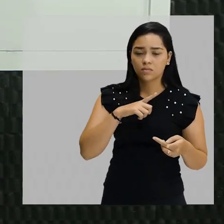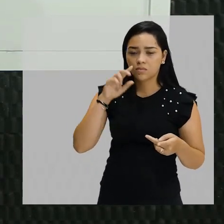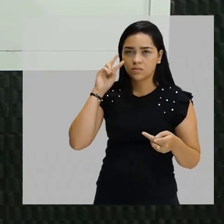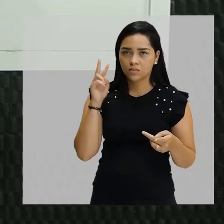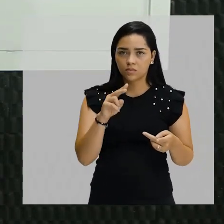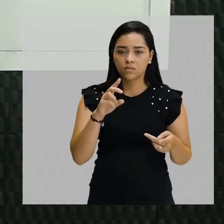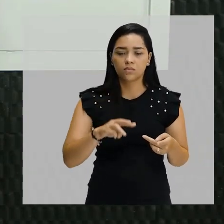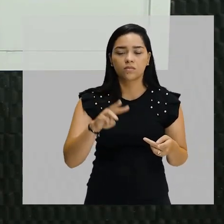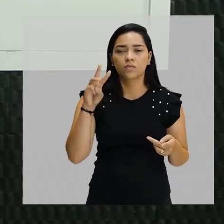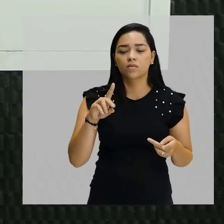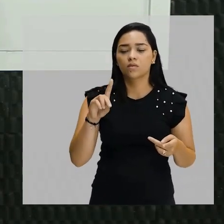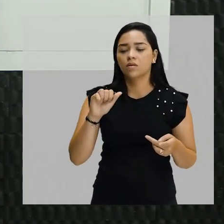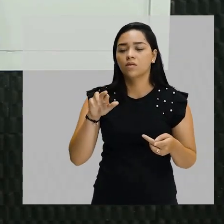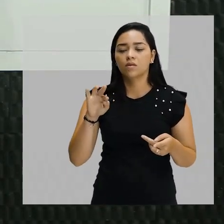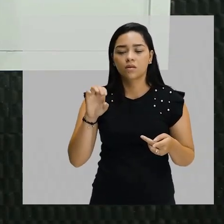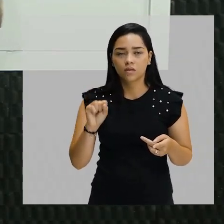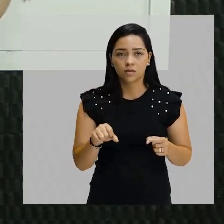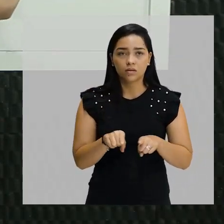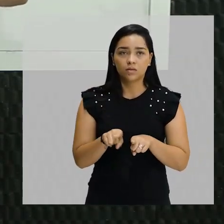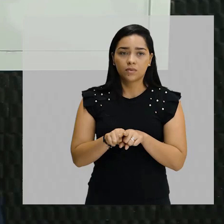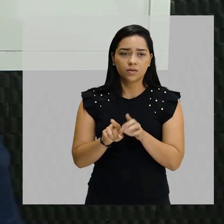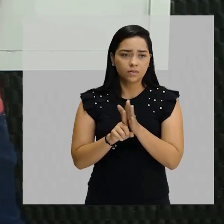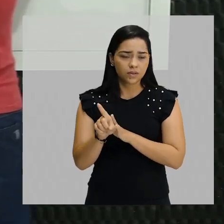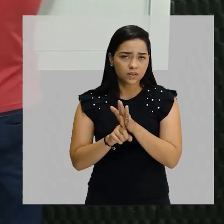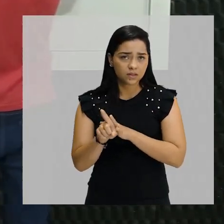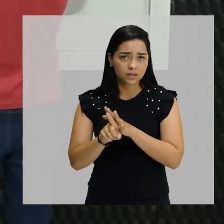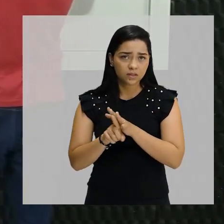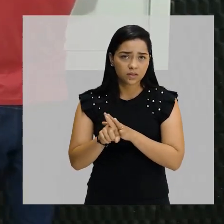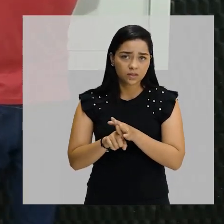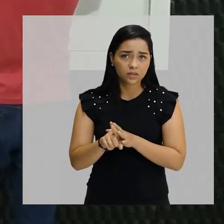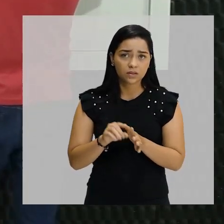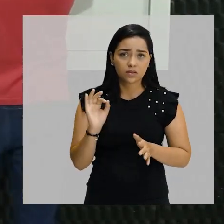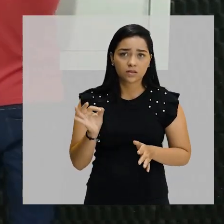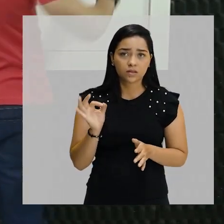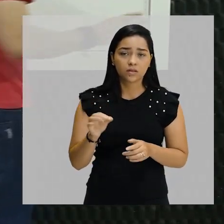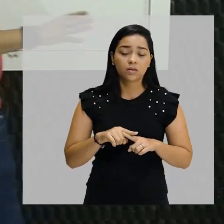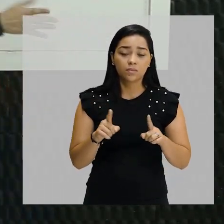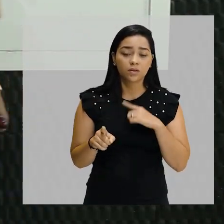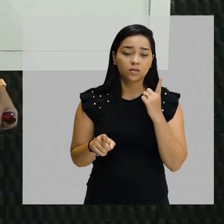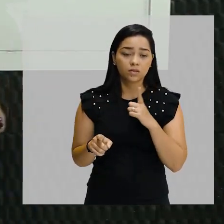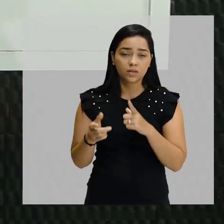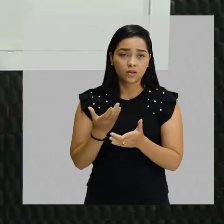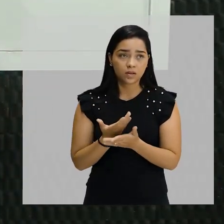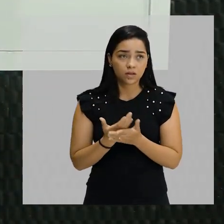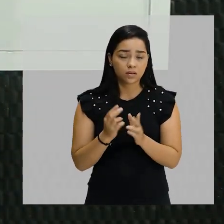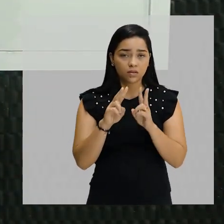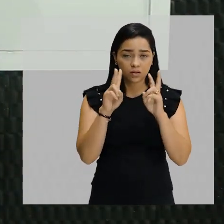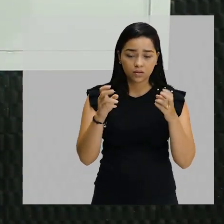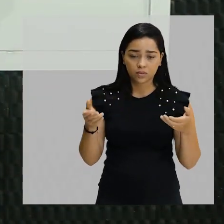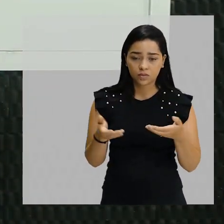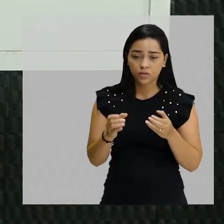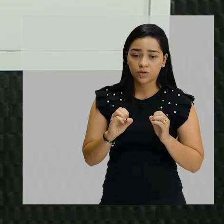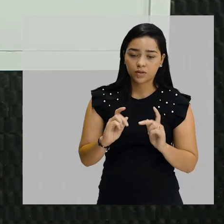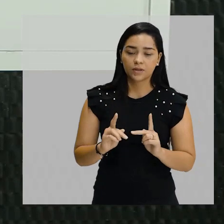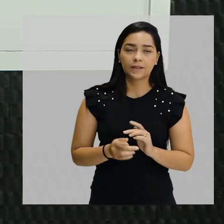quem é de carta nas obras dá uma pesquisa ali ó certo mas nós vamos ter aulas aqui para tratar muito mais sobre isso